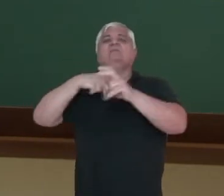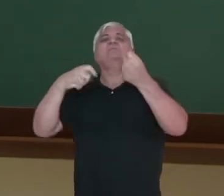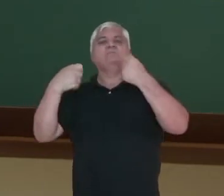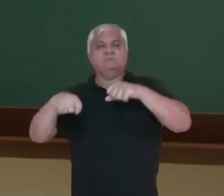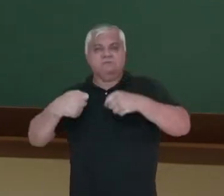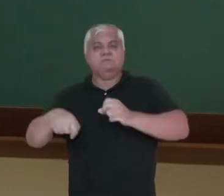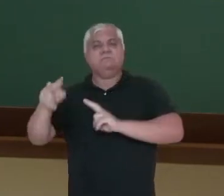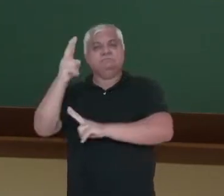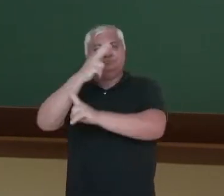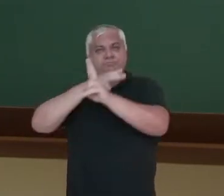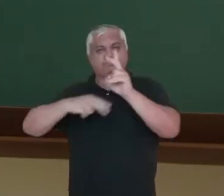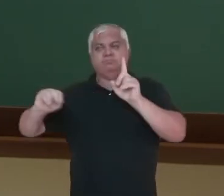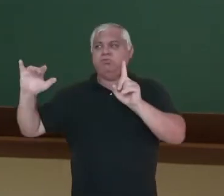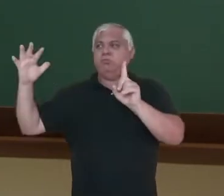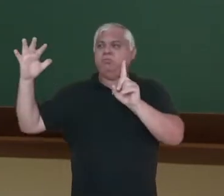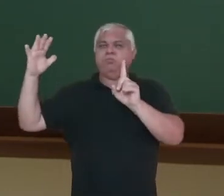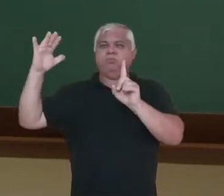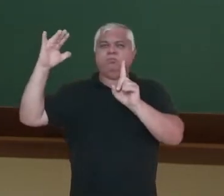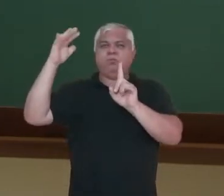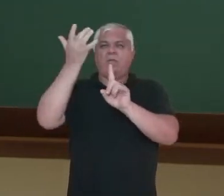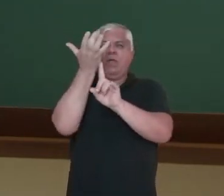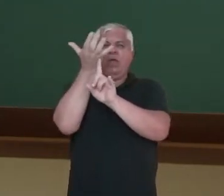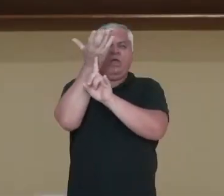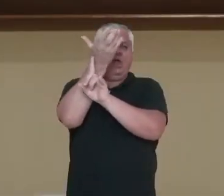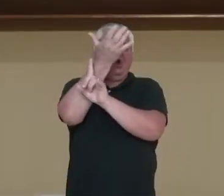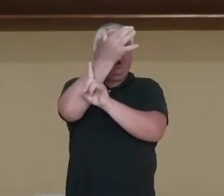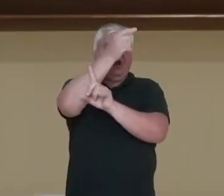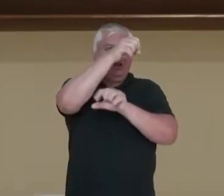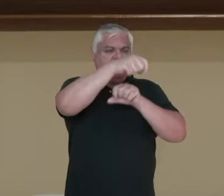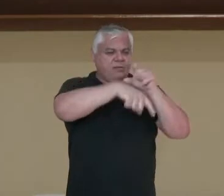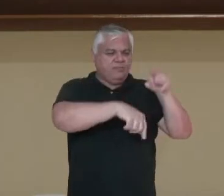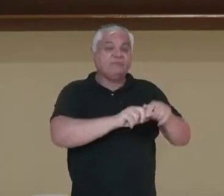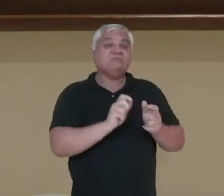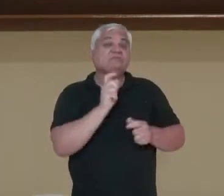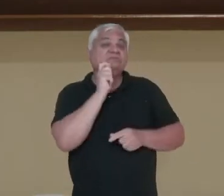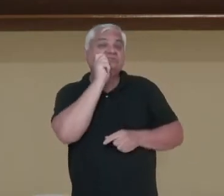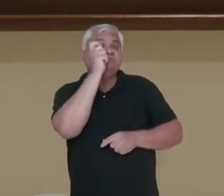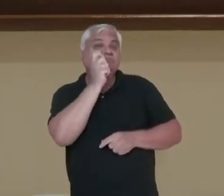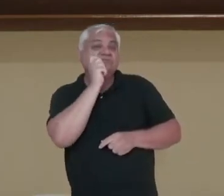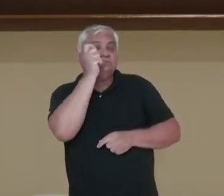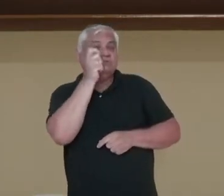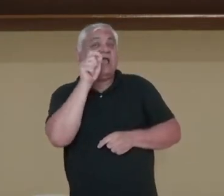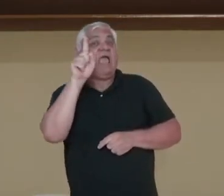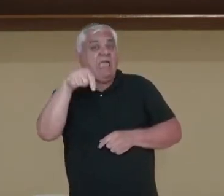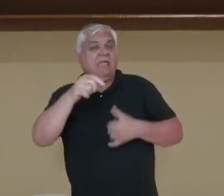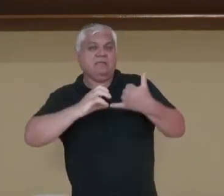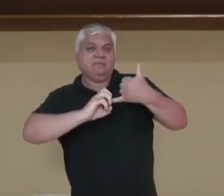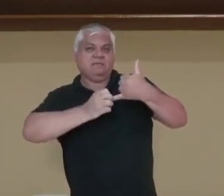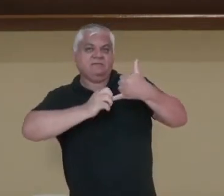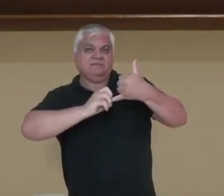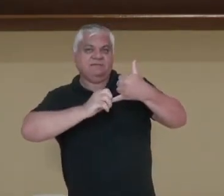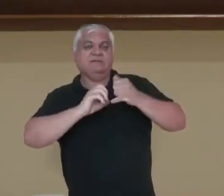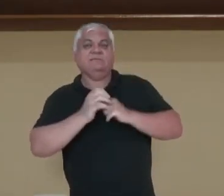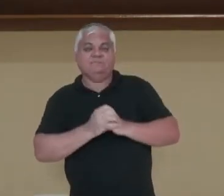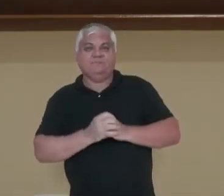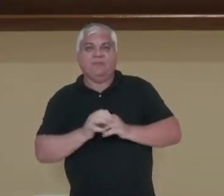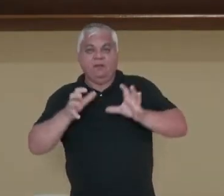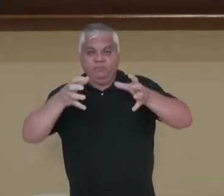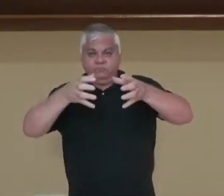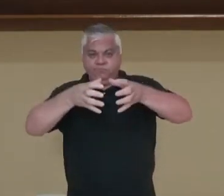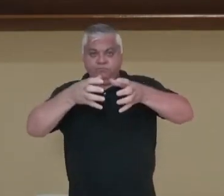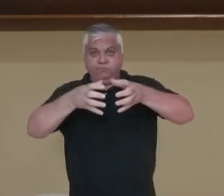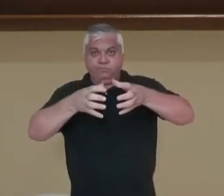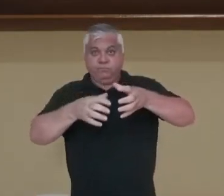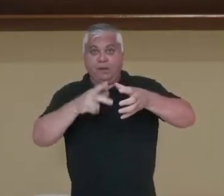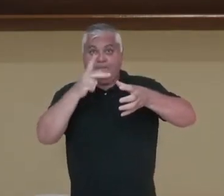reprodução, ok? E o pinhão, né, é uma semente nua, isso quer dizer que a pinha não é